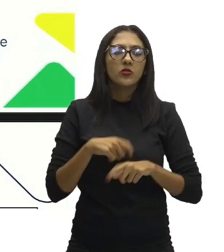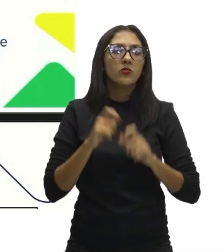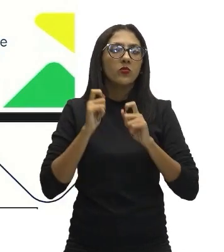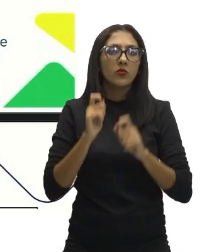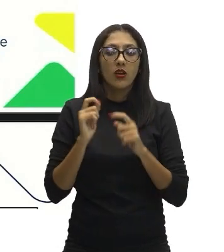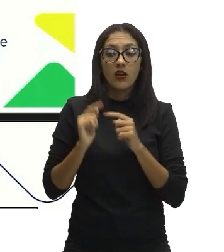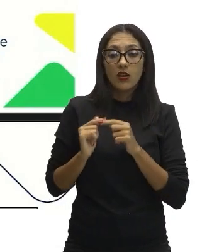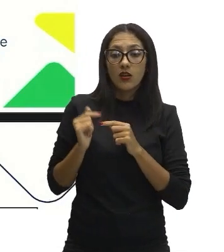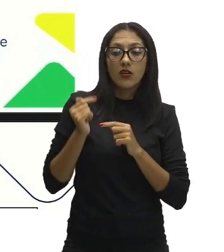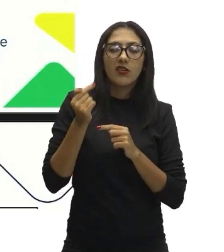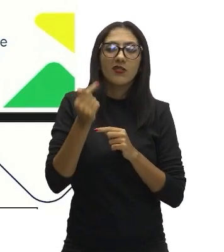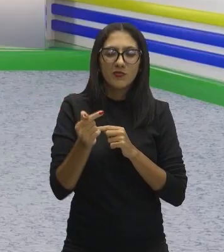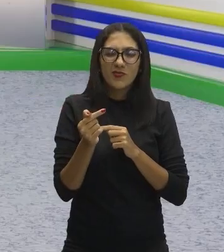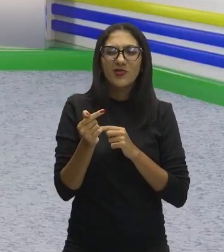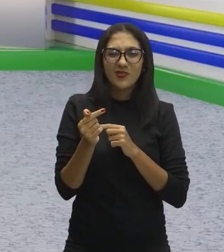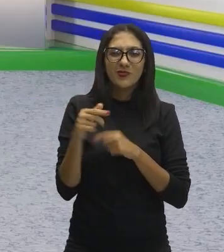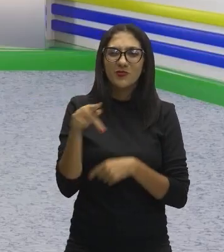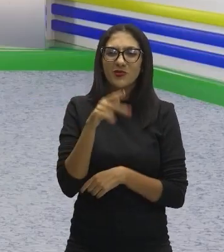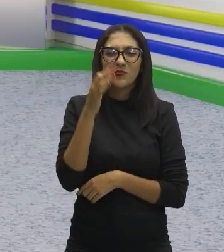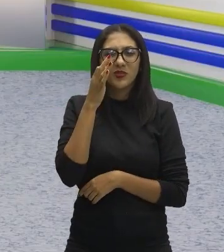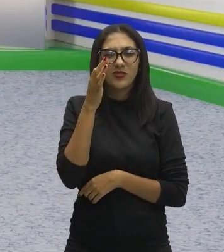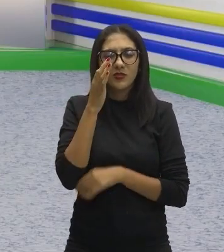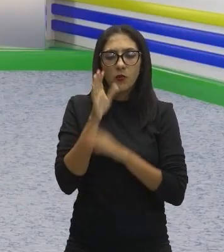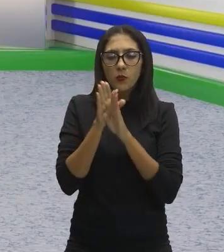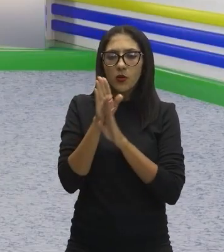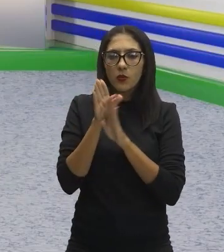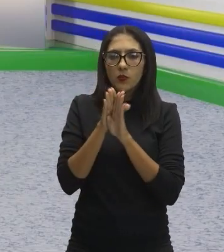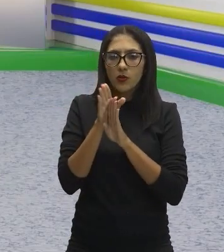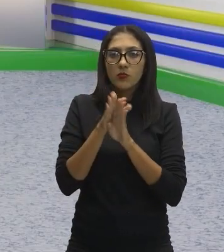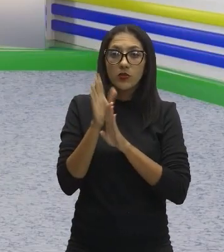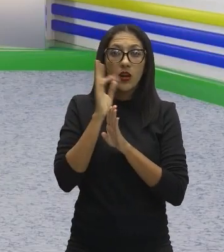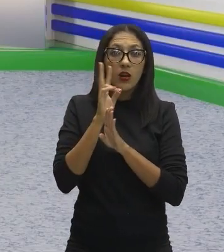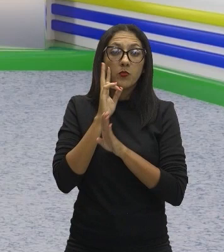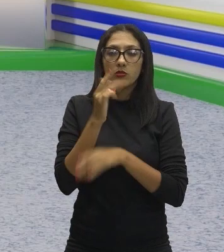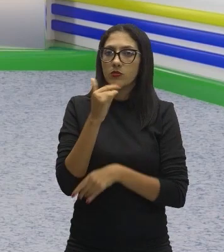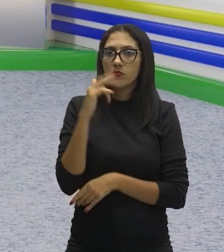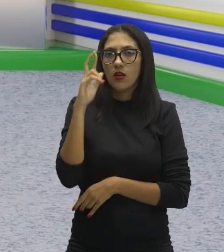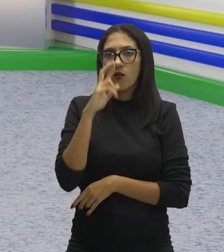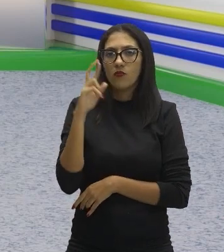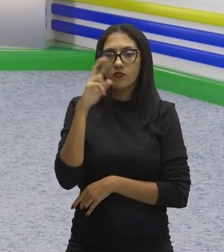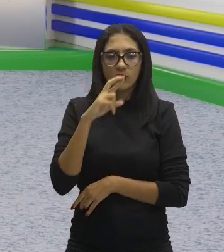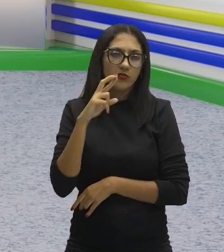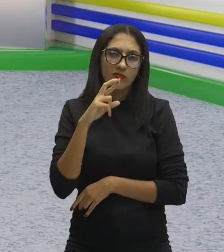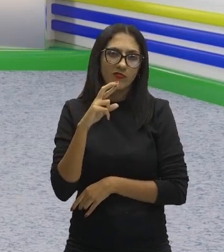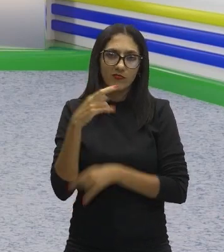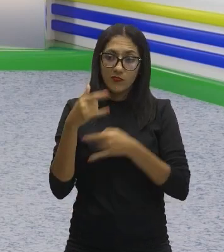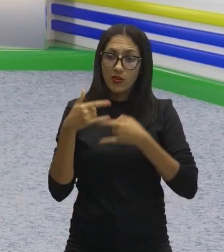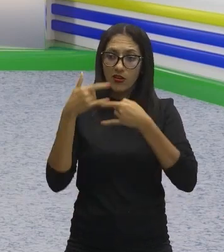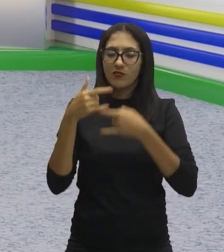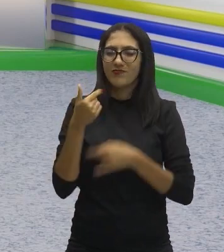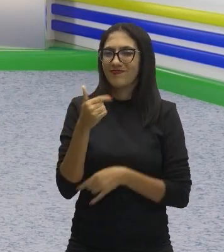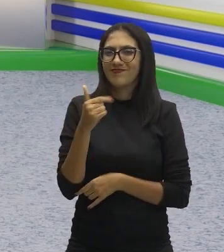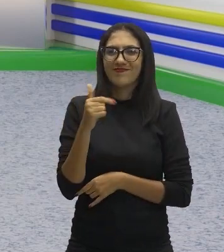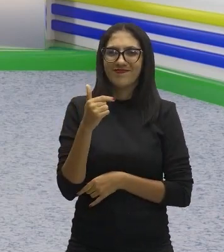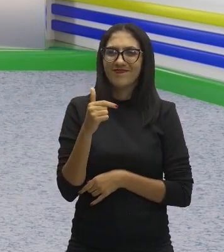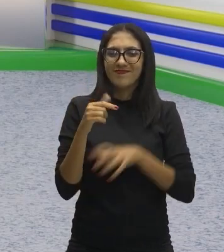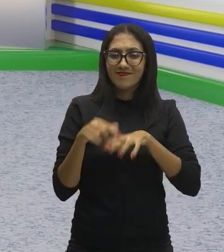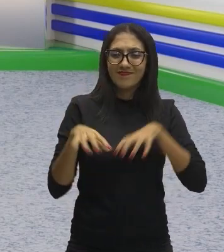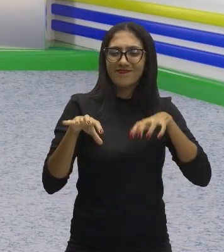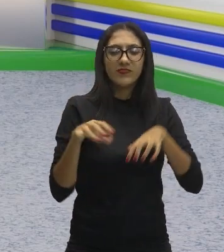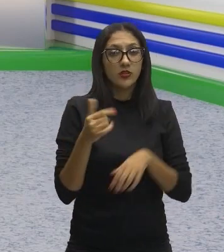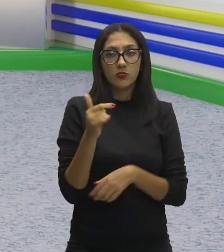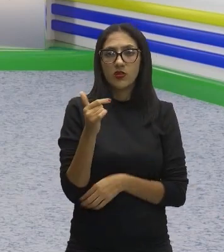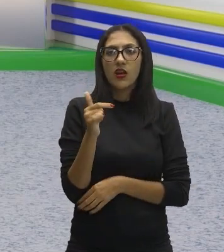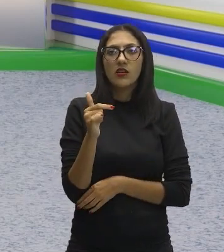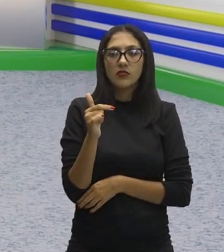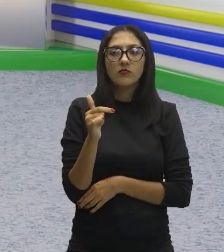ponta, conduzir essa turma, porque lembrando que não tem a transmissão, não é? Sim. Então vai ser o professor presencial que vai ter que conduzir, que